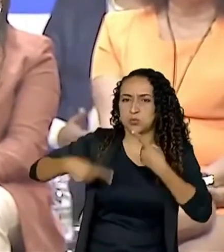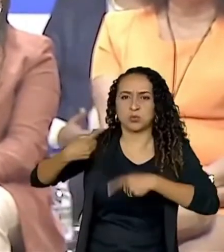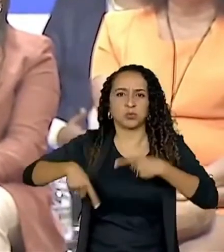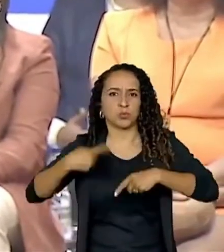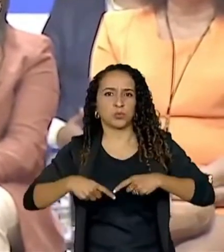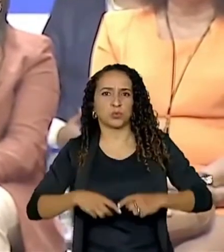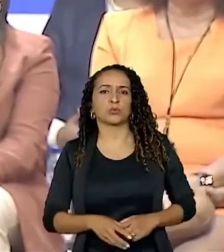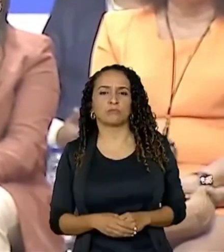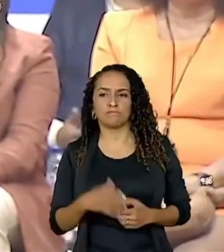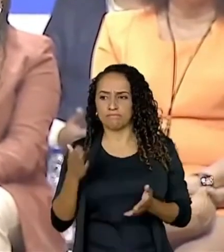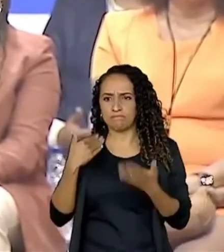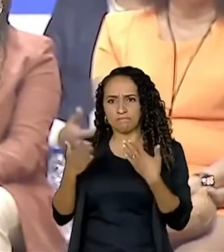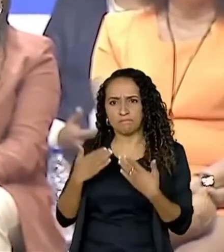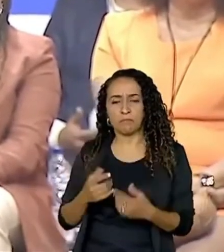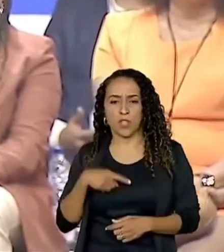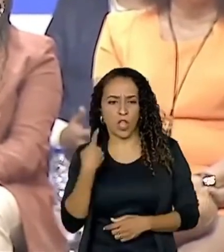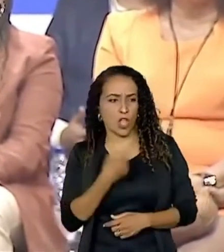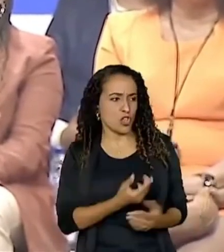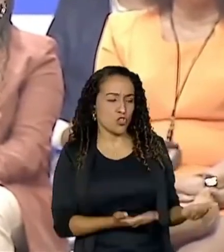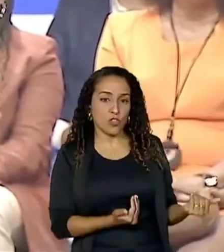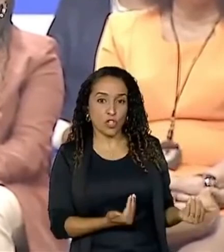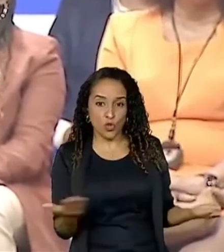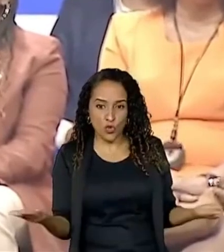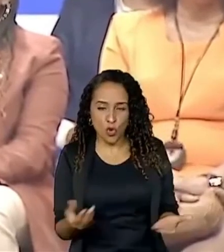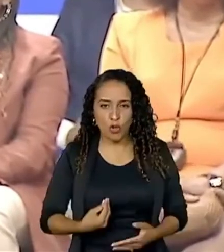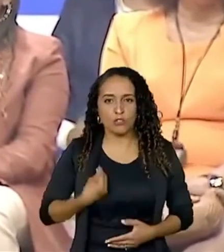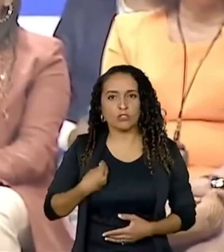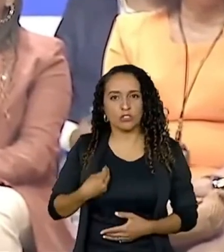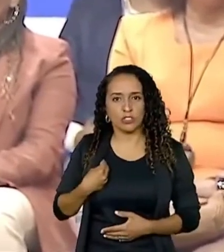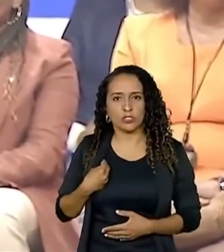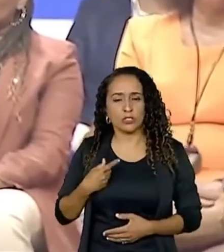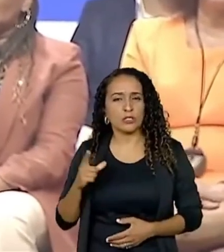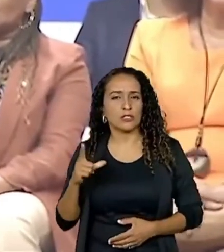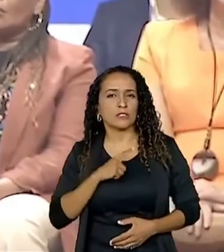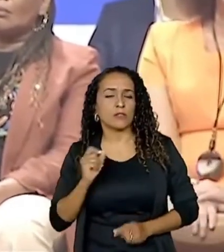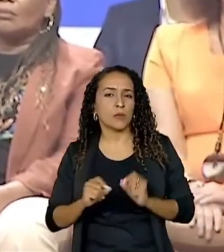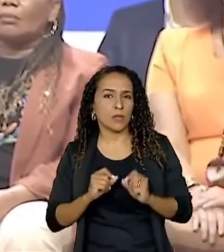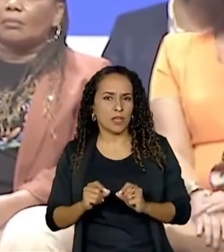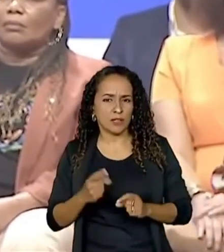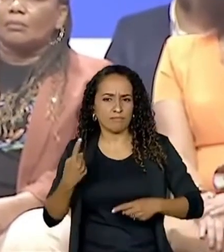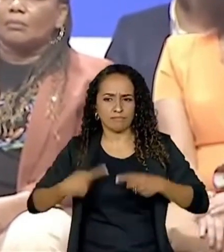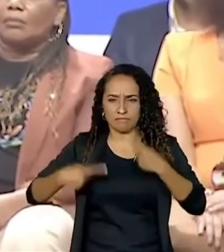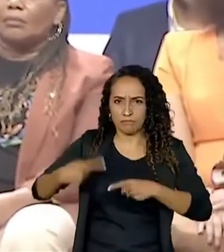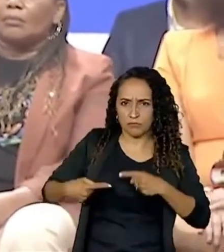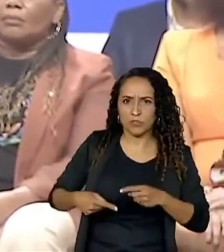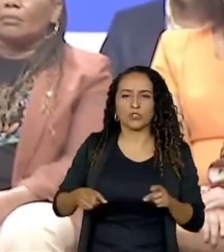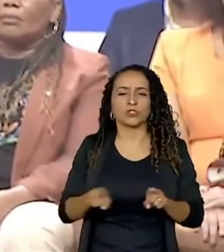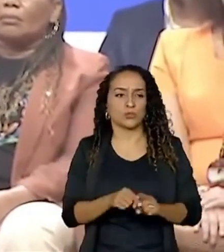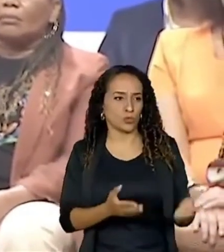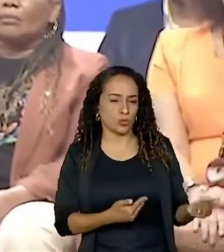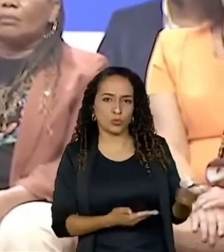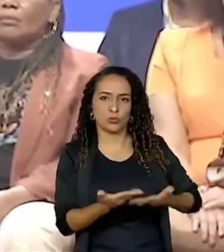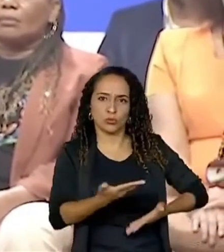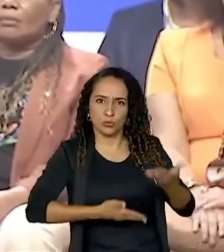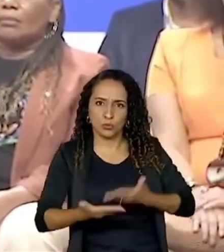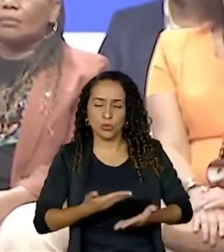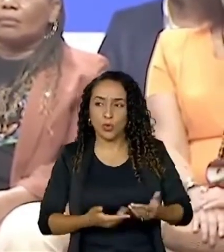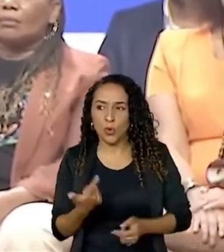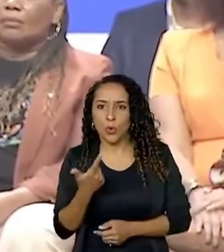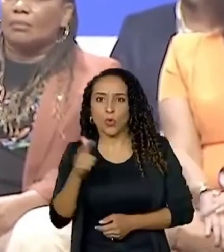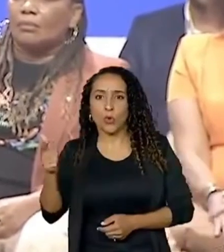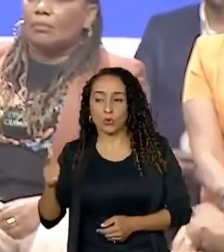política que a nossa juventude que está aqui tiver para discutir com a juventude que não está aqui.